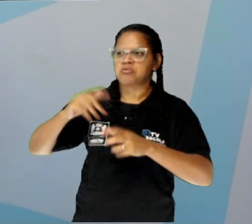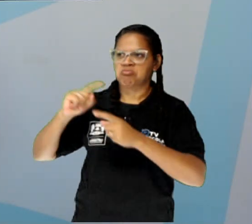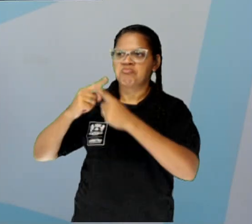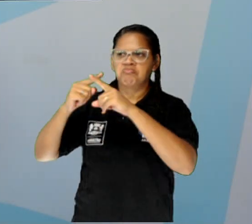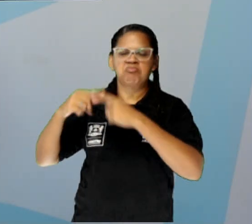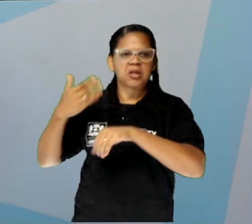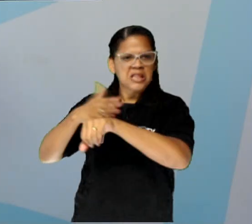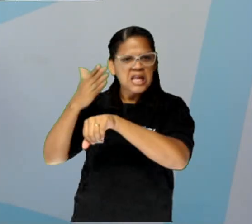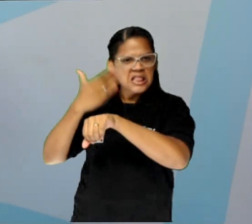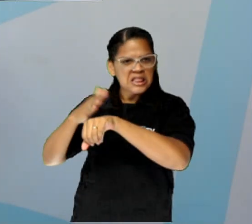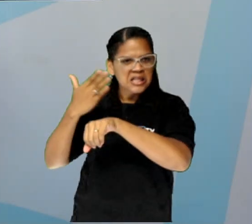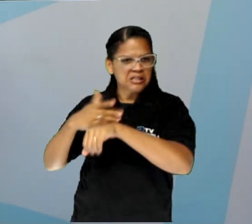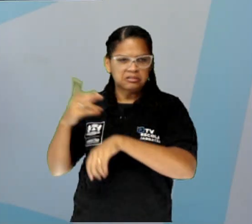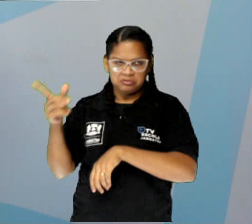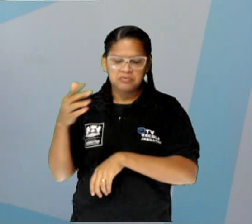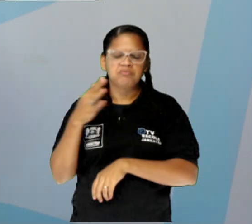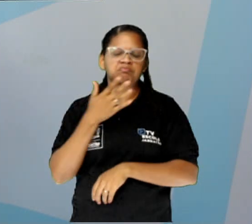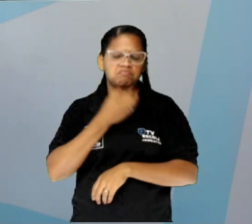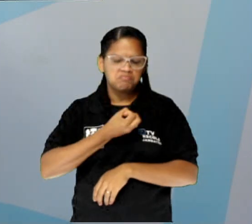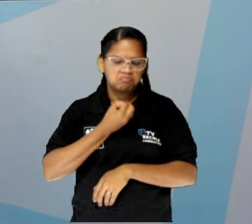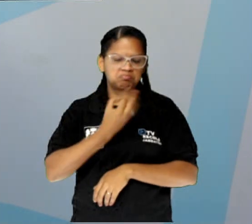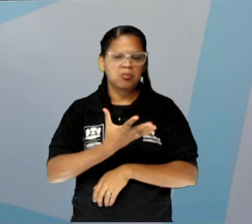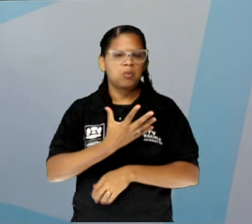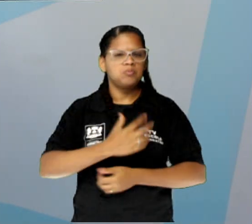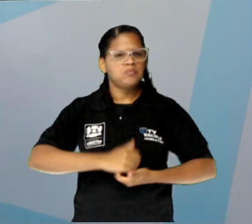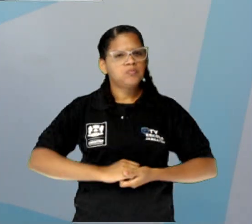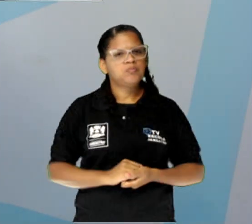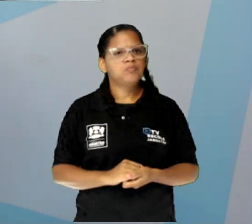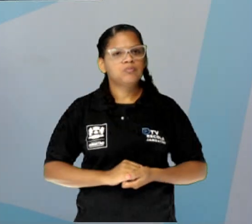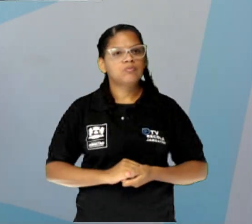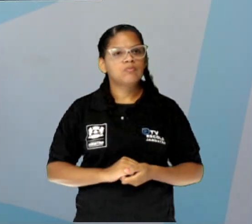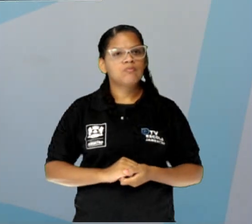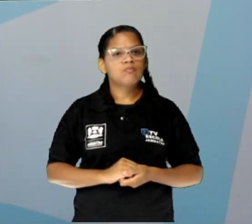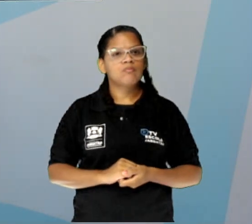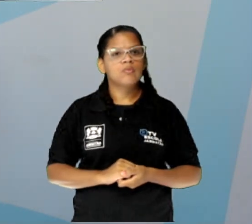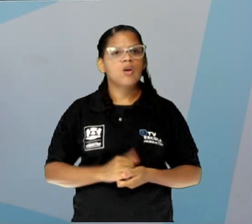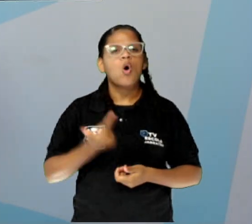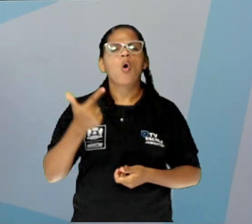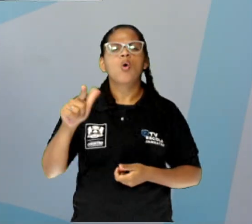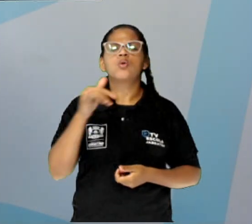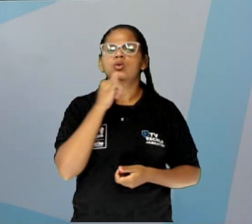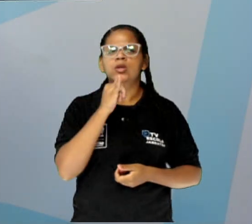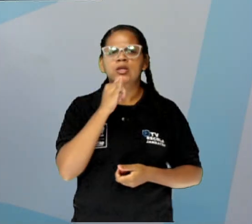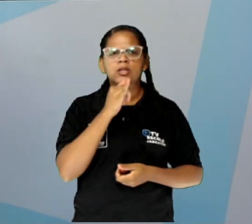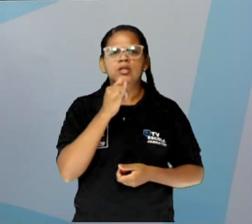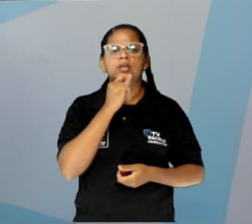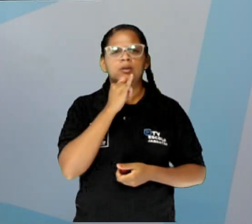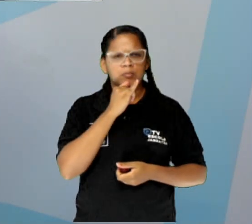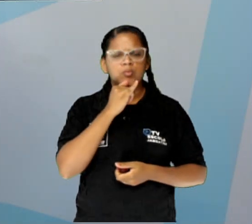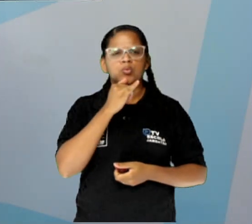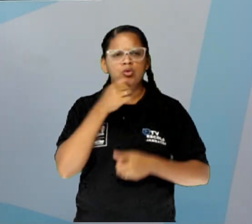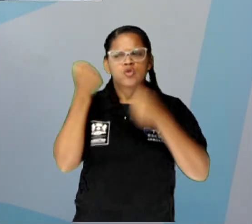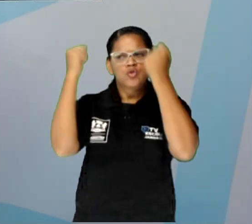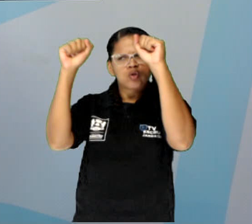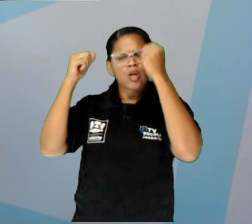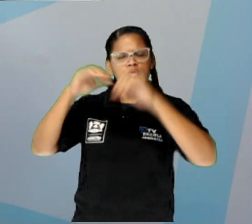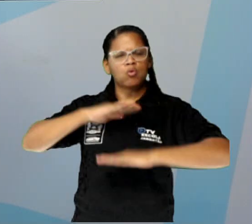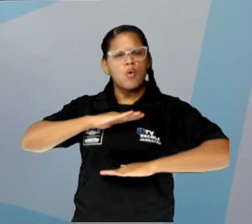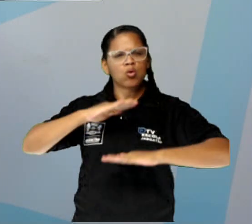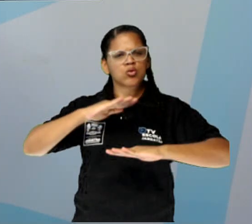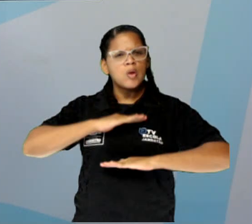esse movimento. Muito bom, tá? E o segundo exemplo que eu queria trazer de ginástica de condicionamento, a gente chama